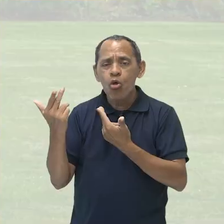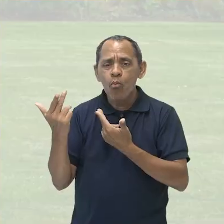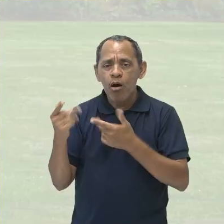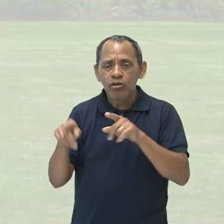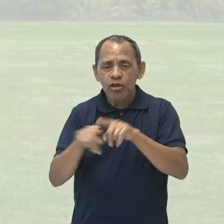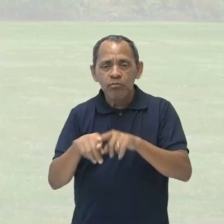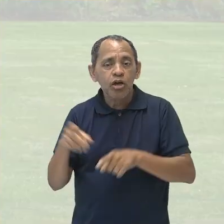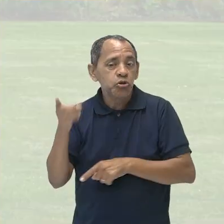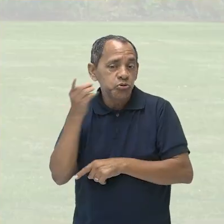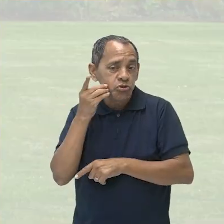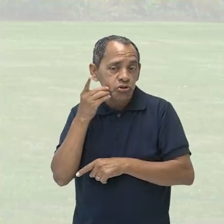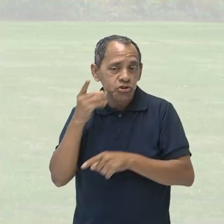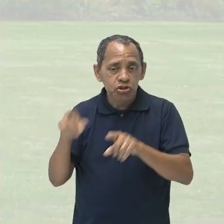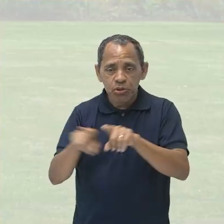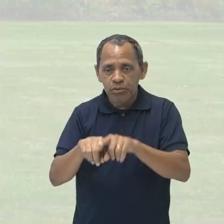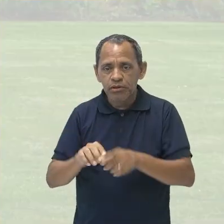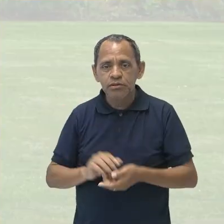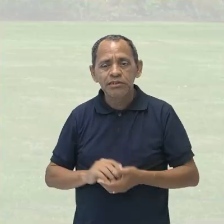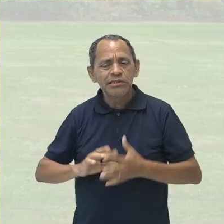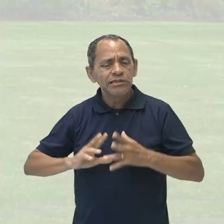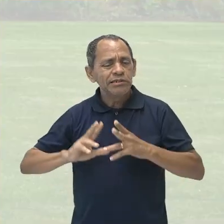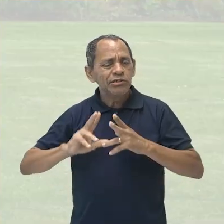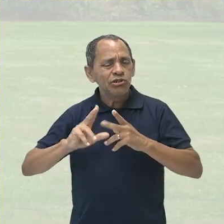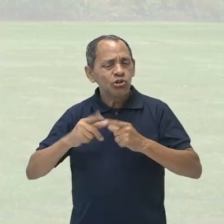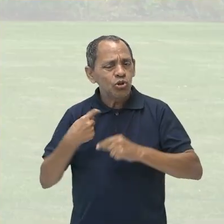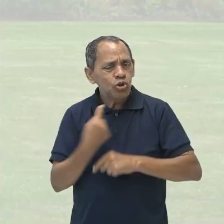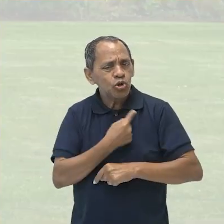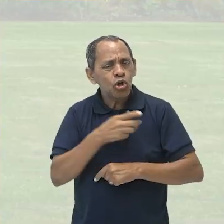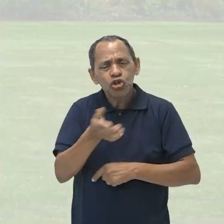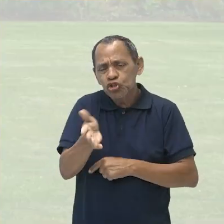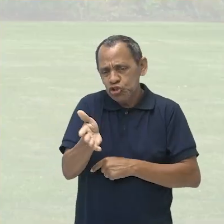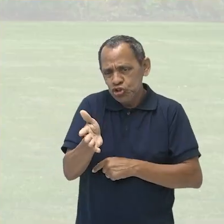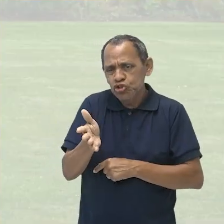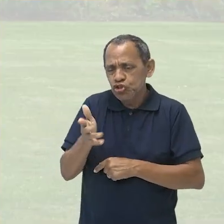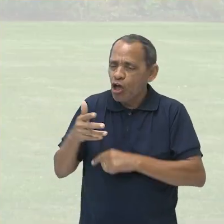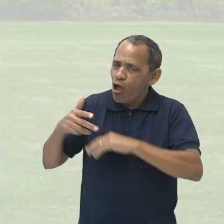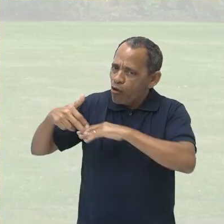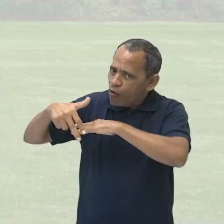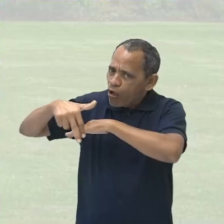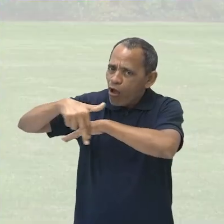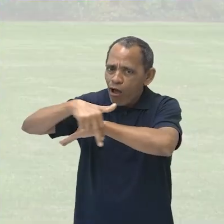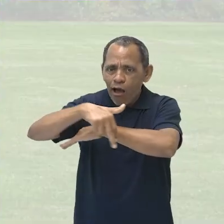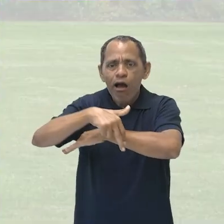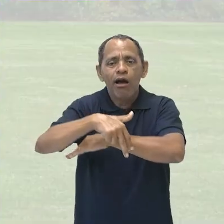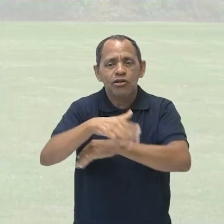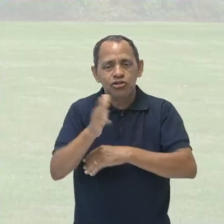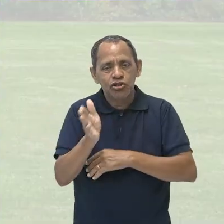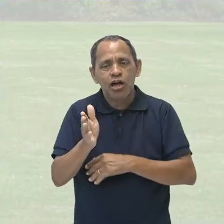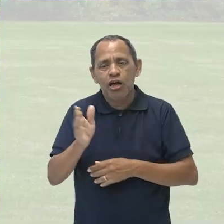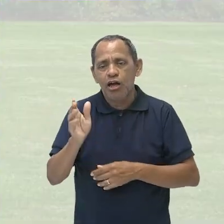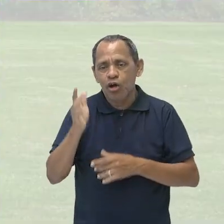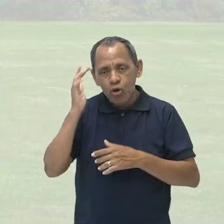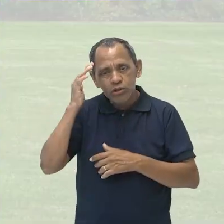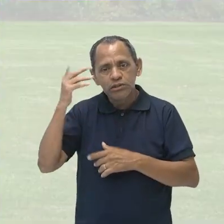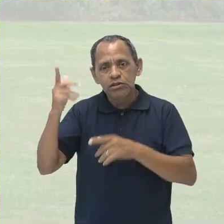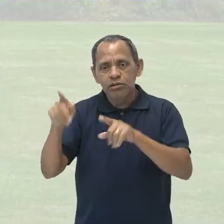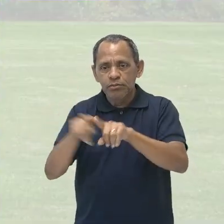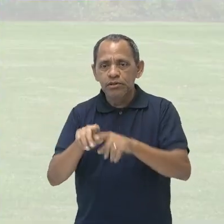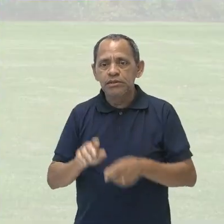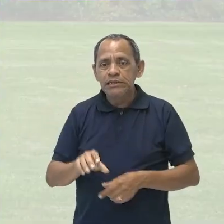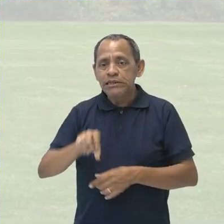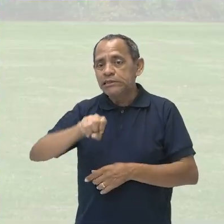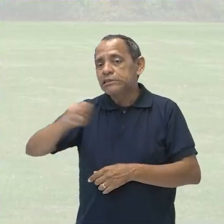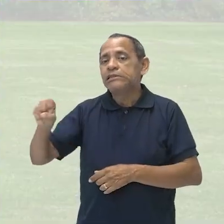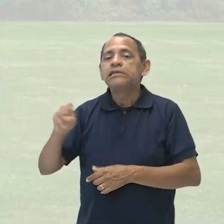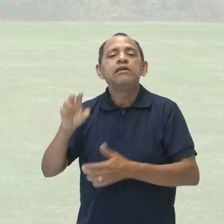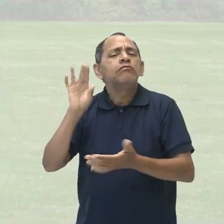cotidiano. Certamente todos nós, se não passamos, passaremos por isso. Ora, então, se é um fato que é comum,